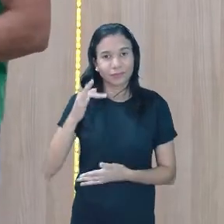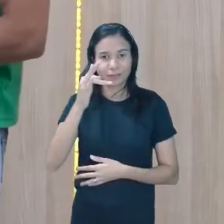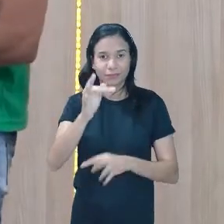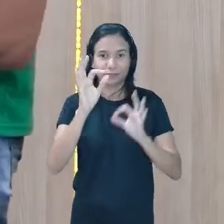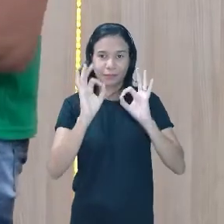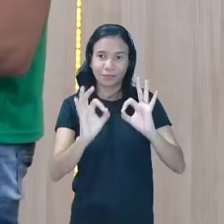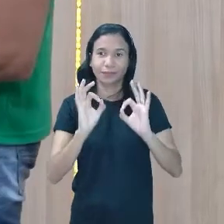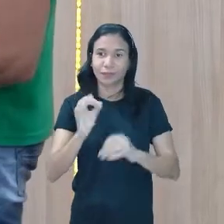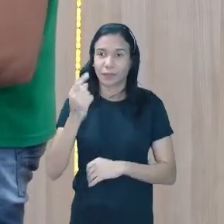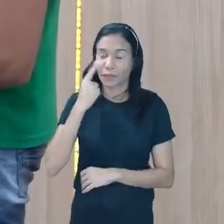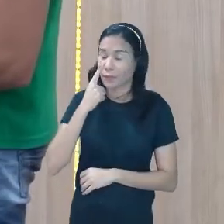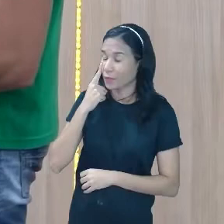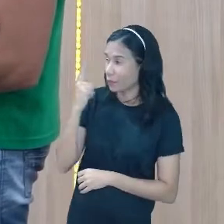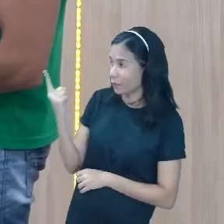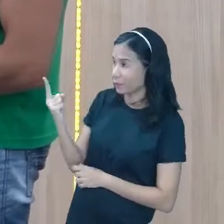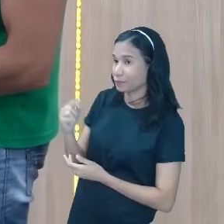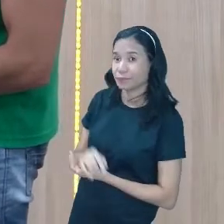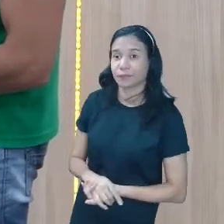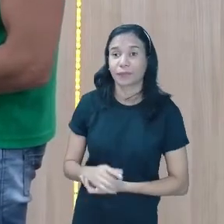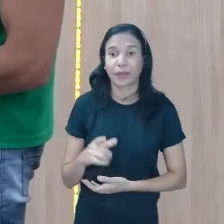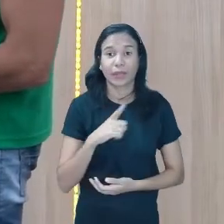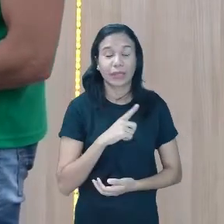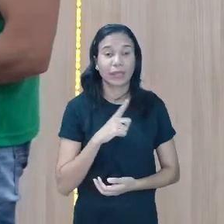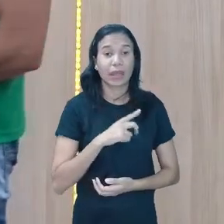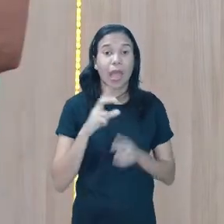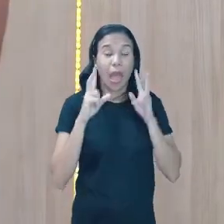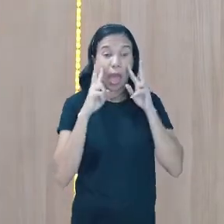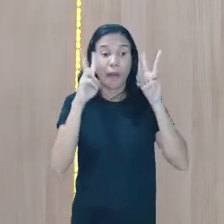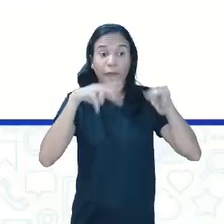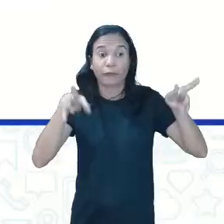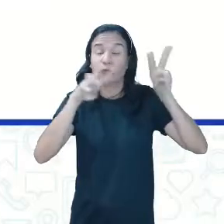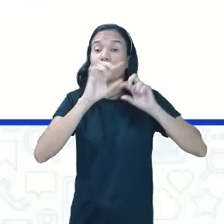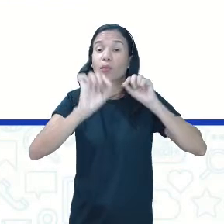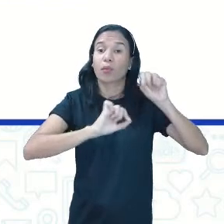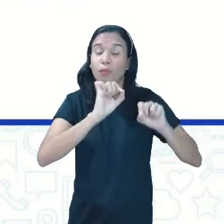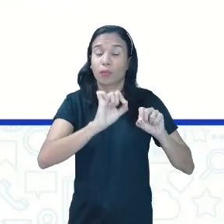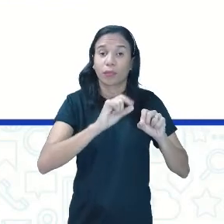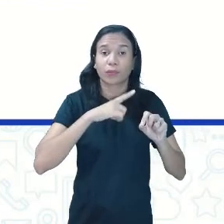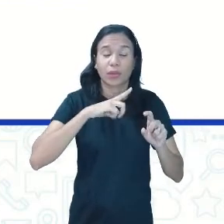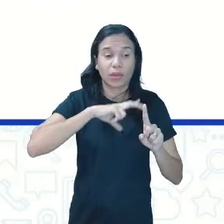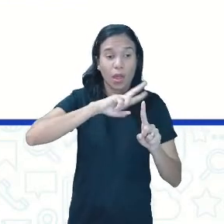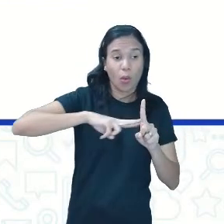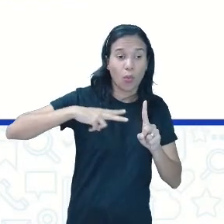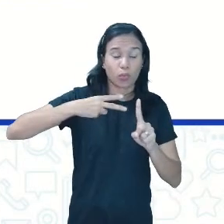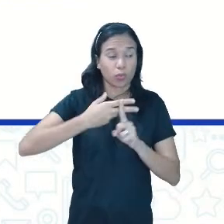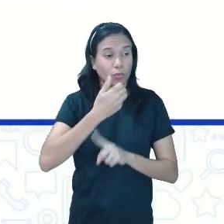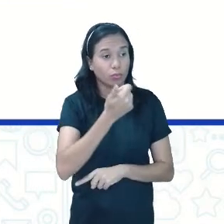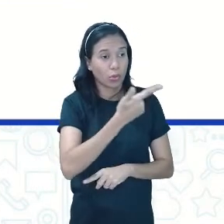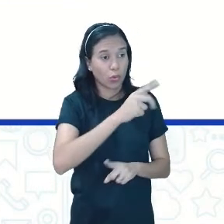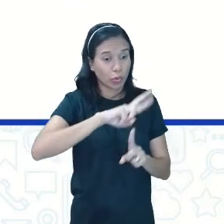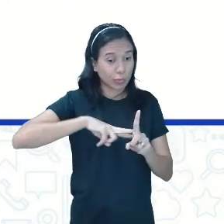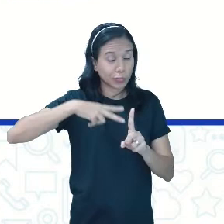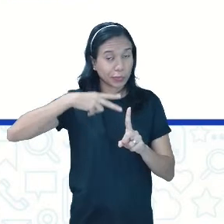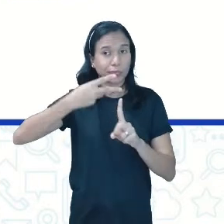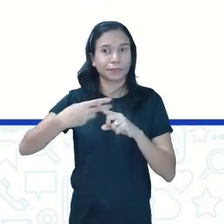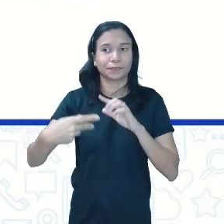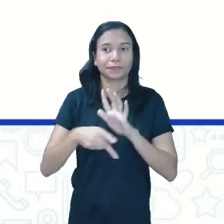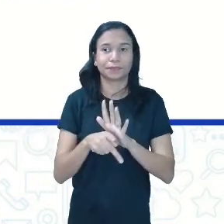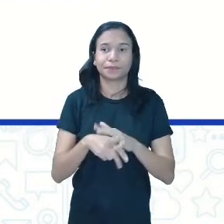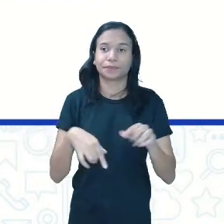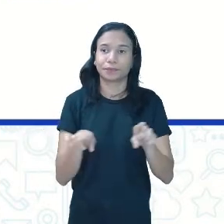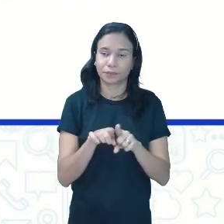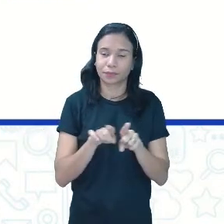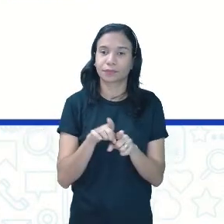tá bom? Então acompanha aqui a situação. A gente viu que a gente pegou o dobro aqui da quantidade de porções, certo?